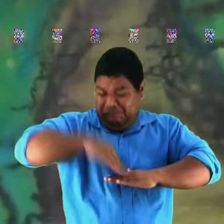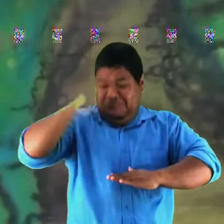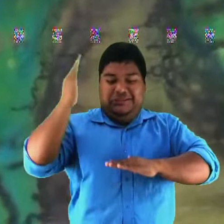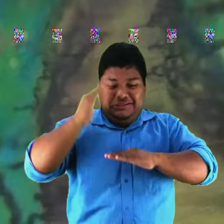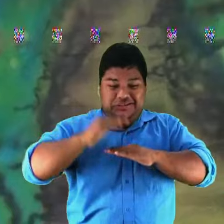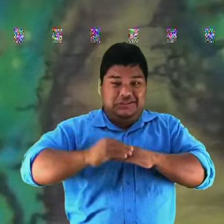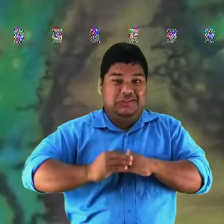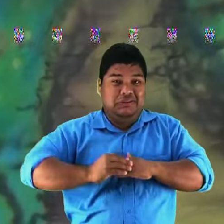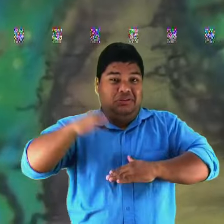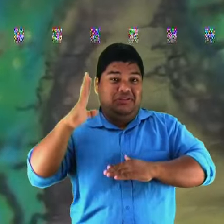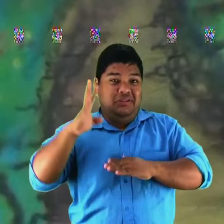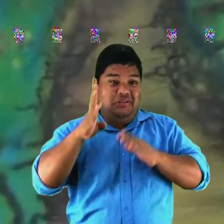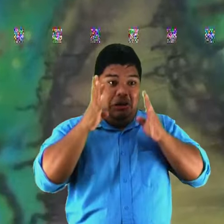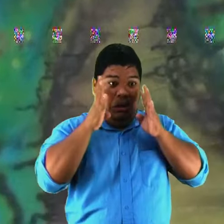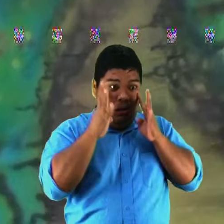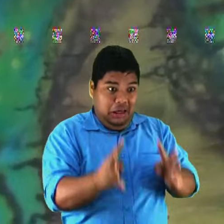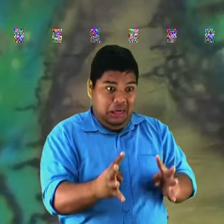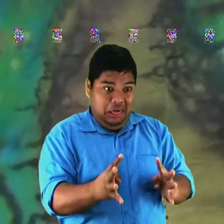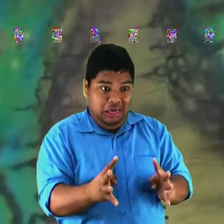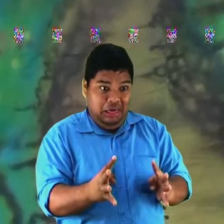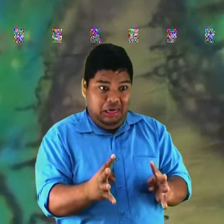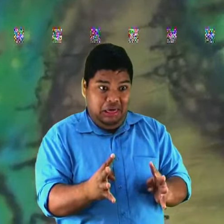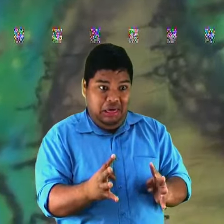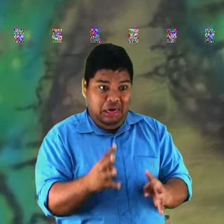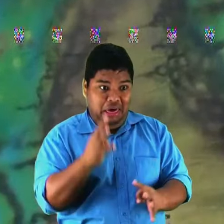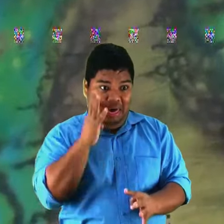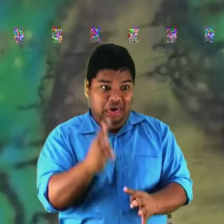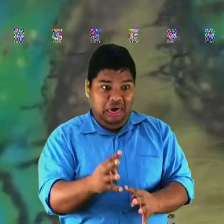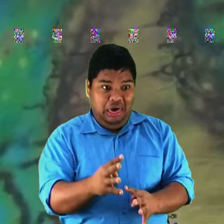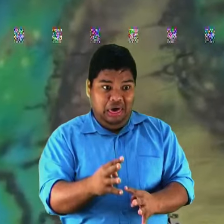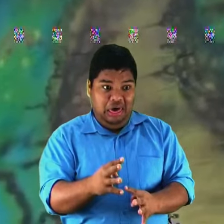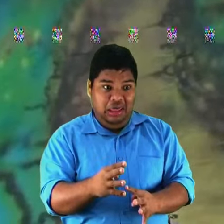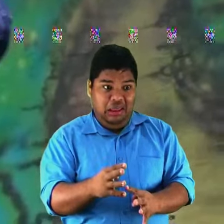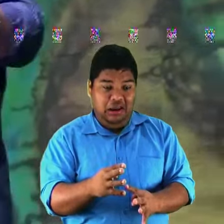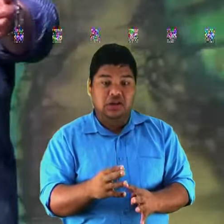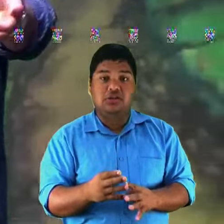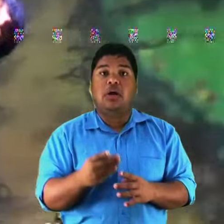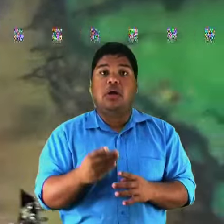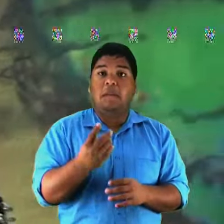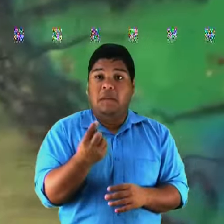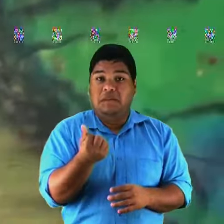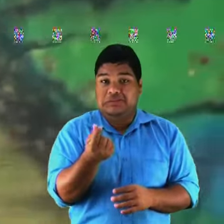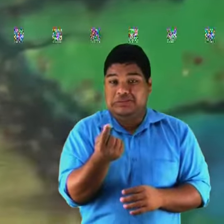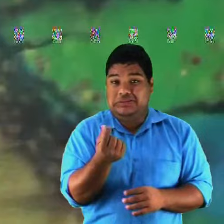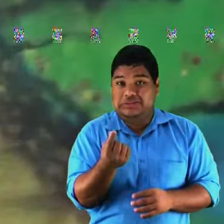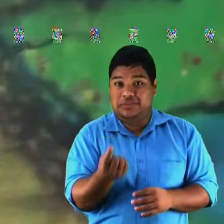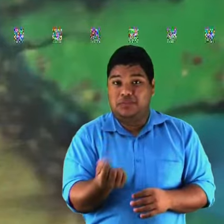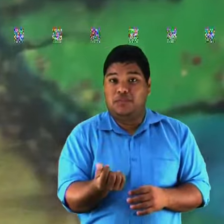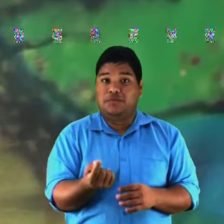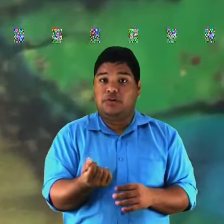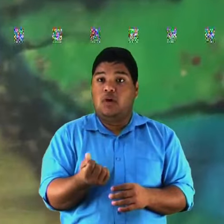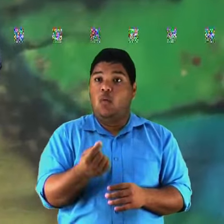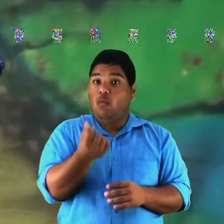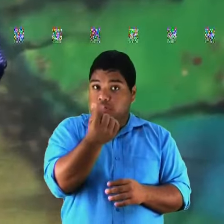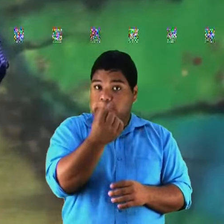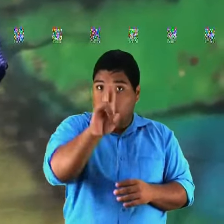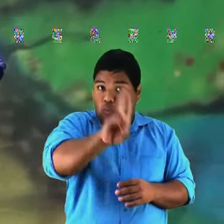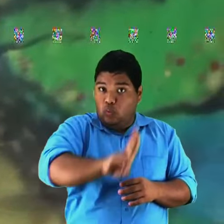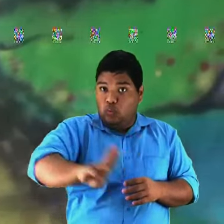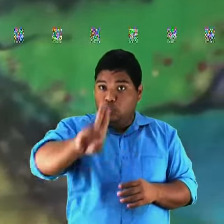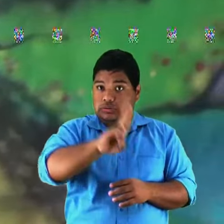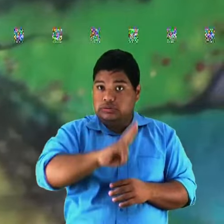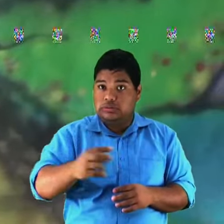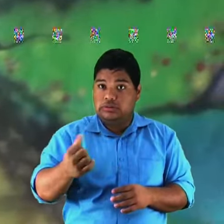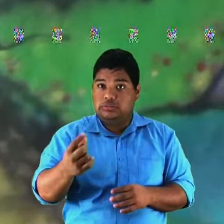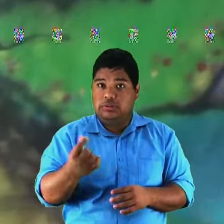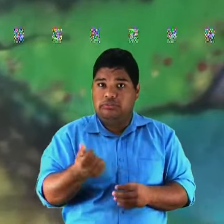virou uma obsessão. Ele se torna um meio quando você utiliza esse dinheiro para